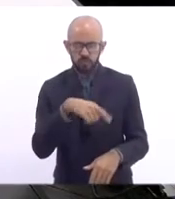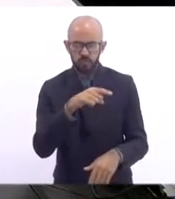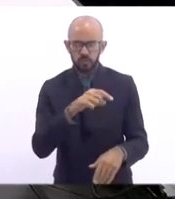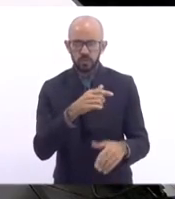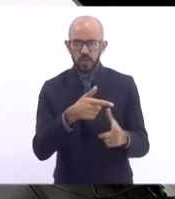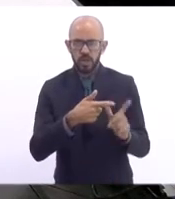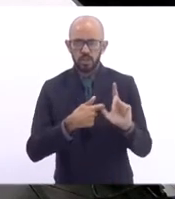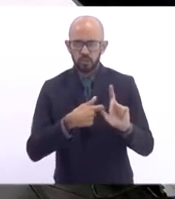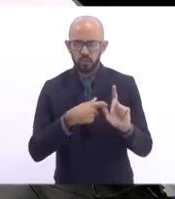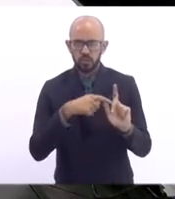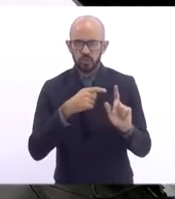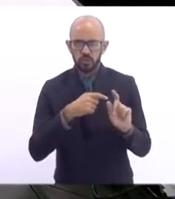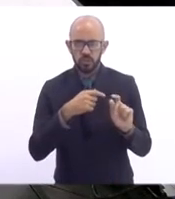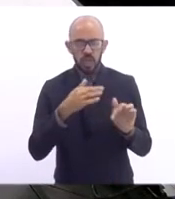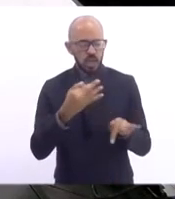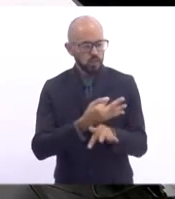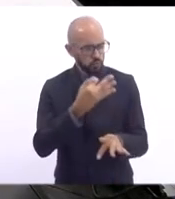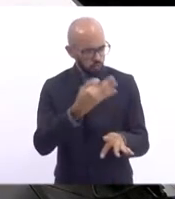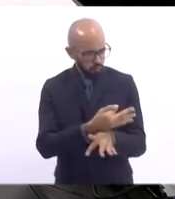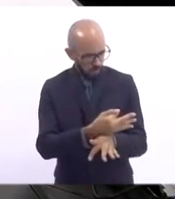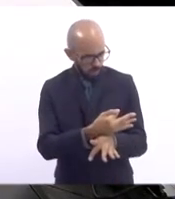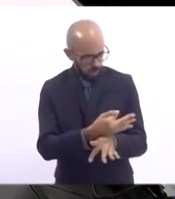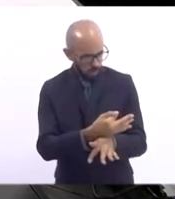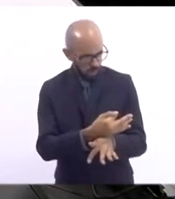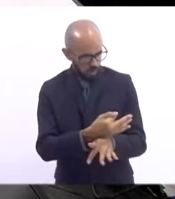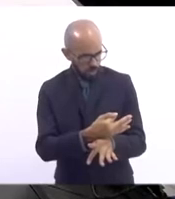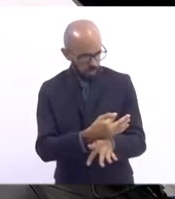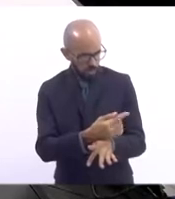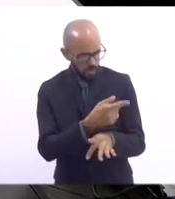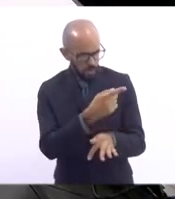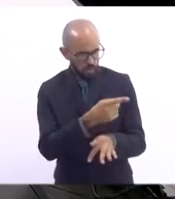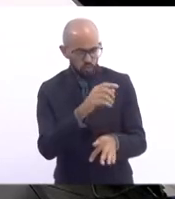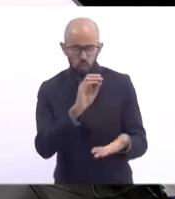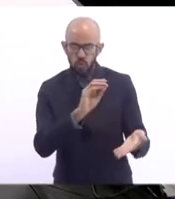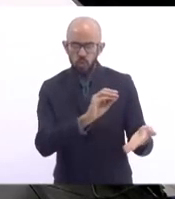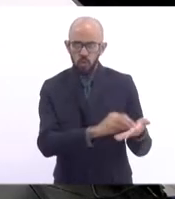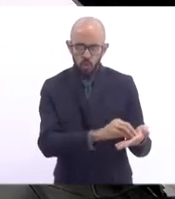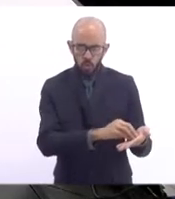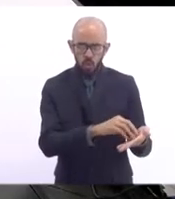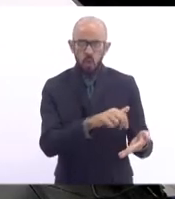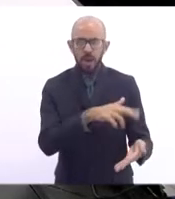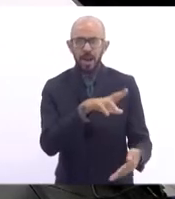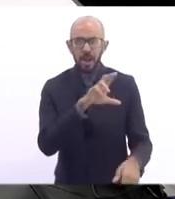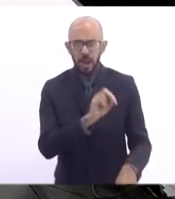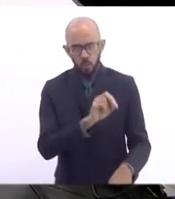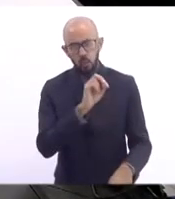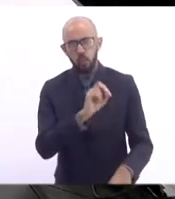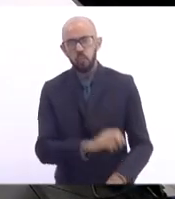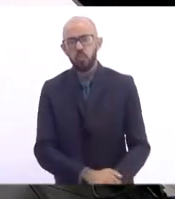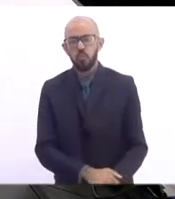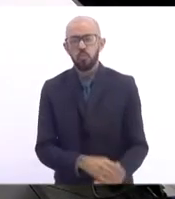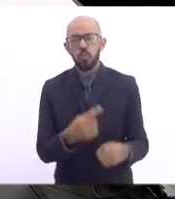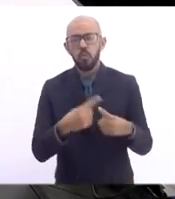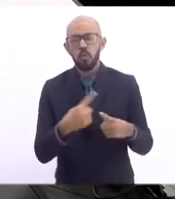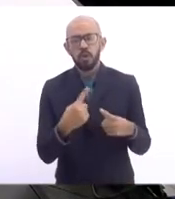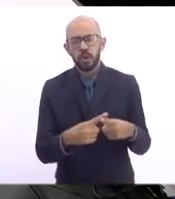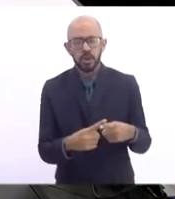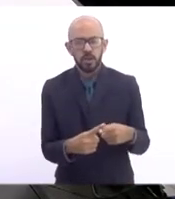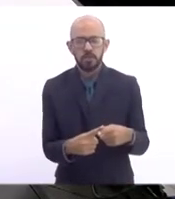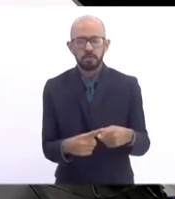dívida consolidada é sustentável aí eu sou afirmou que não porque